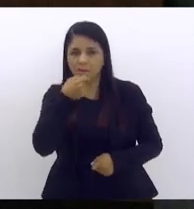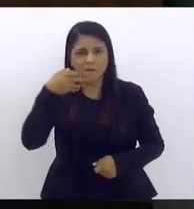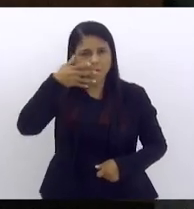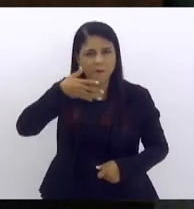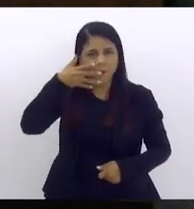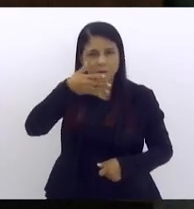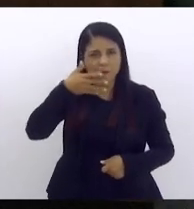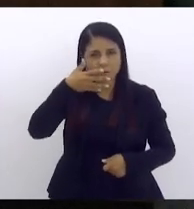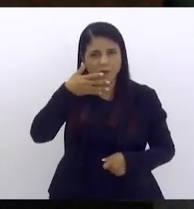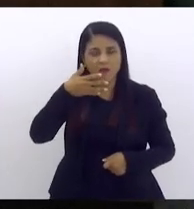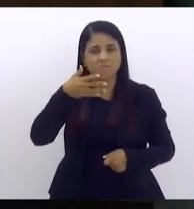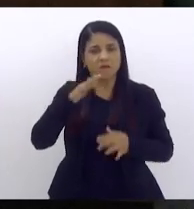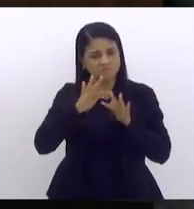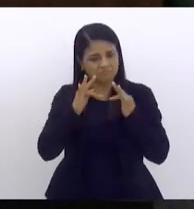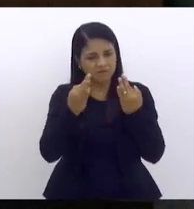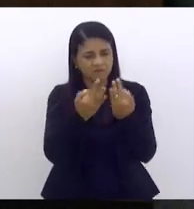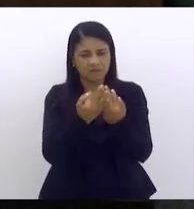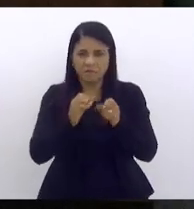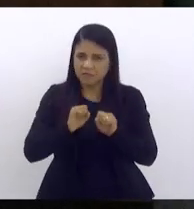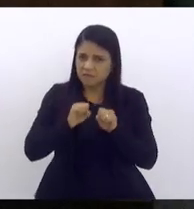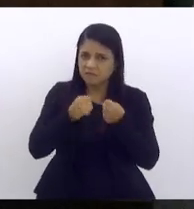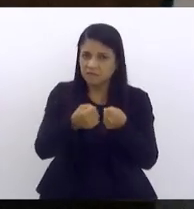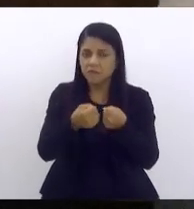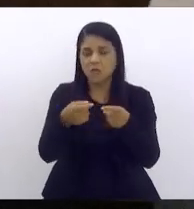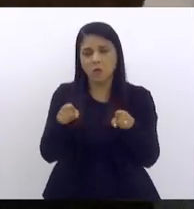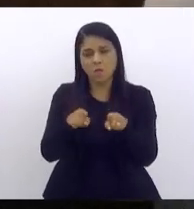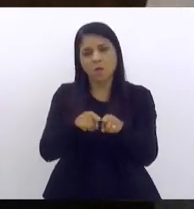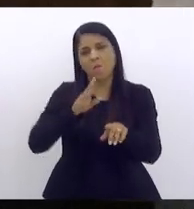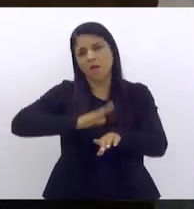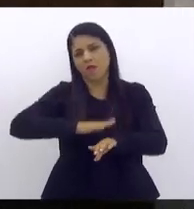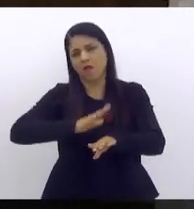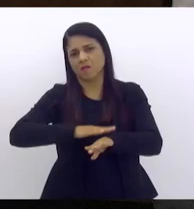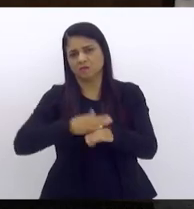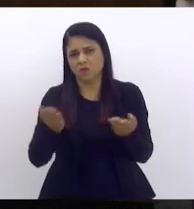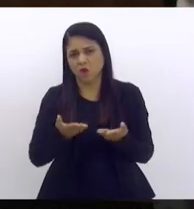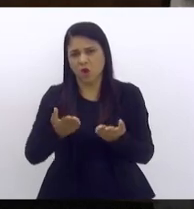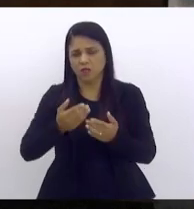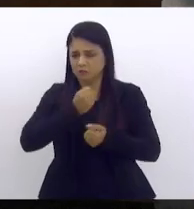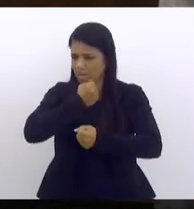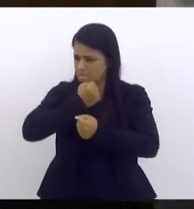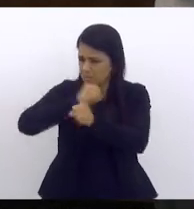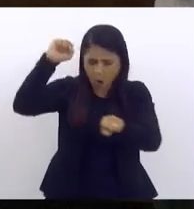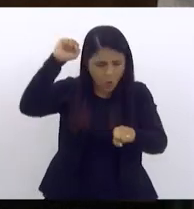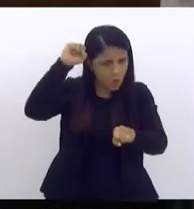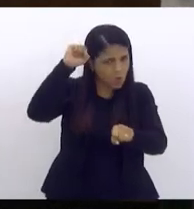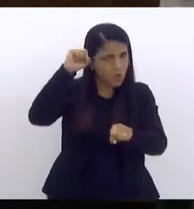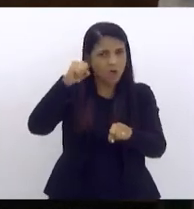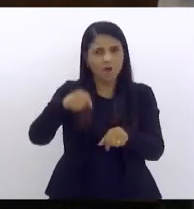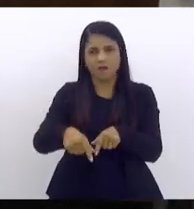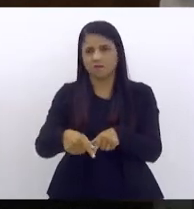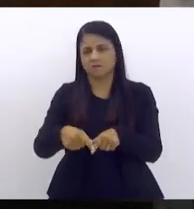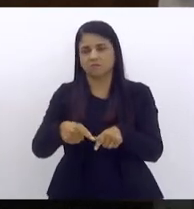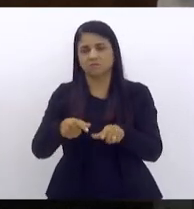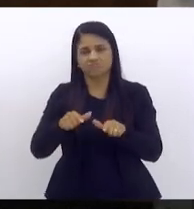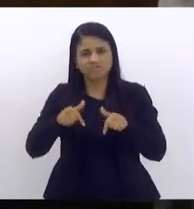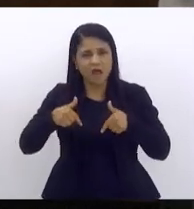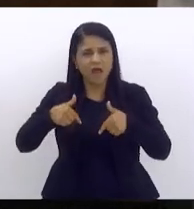de repudiar essa ação também. Então, vou ali conversar com o deputado Anderson, usei do expediente inicial aqui